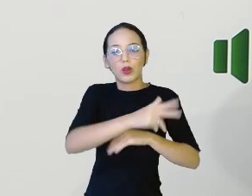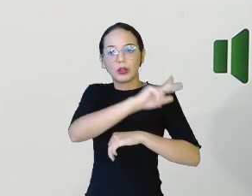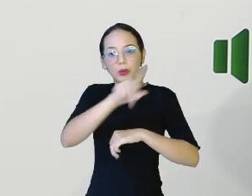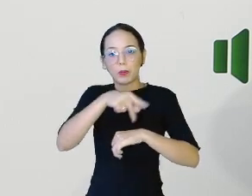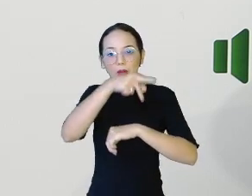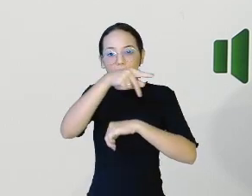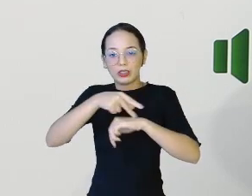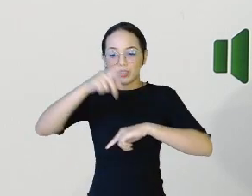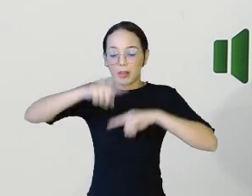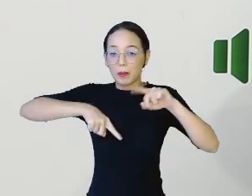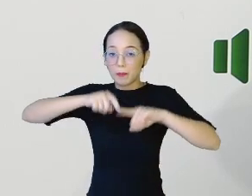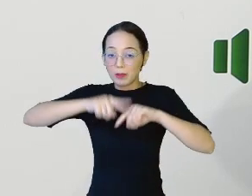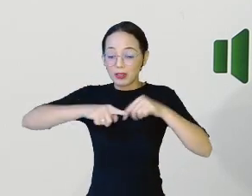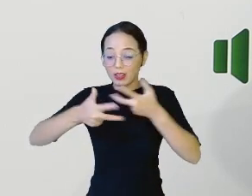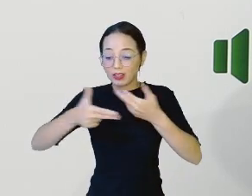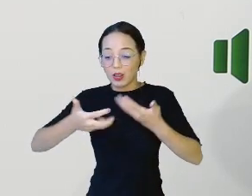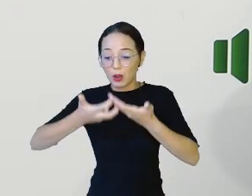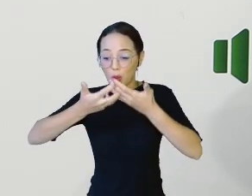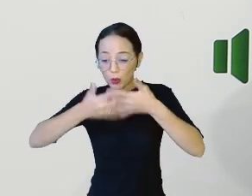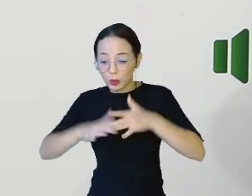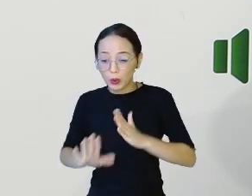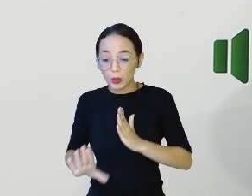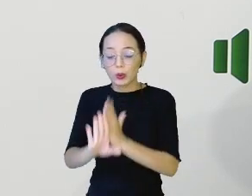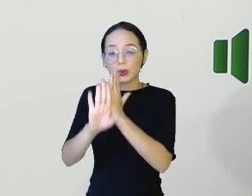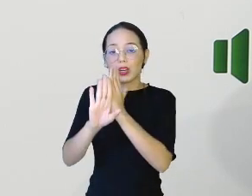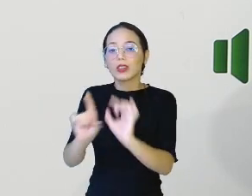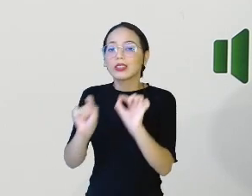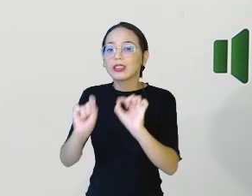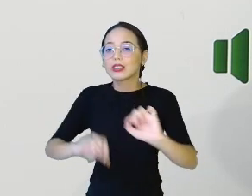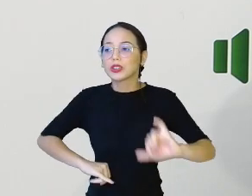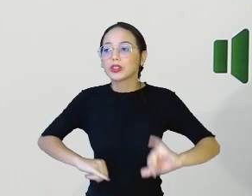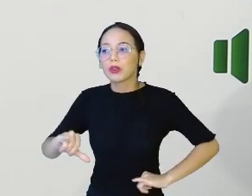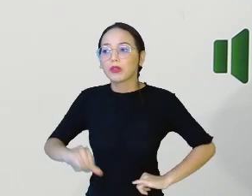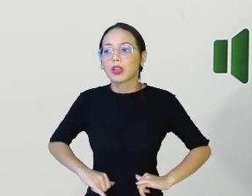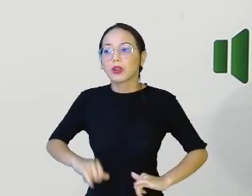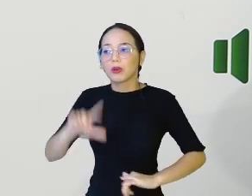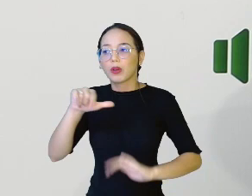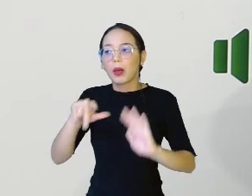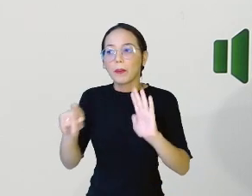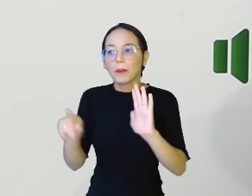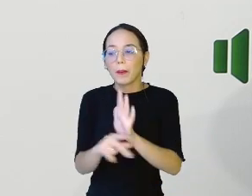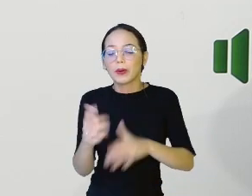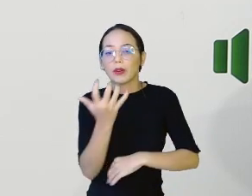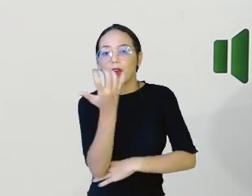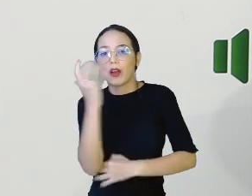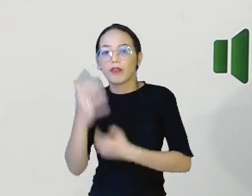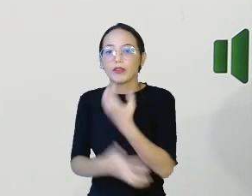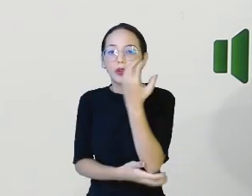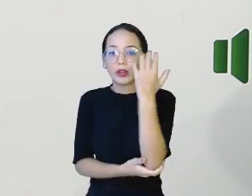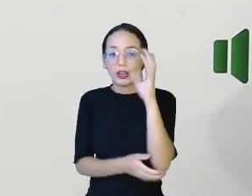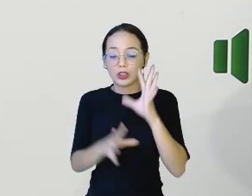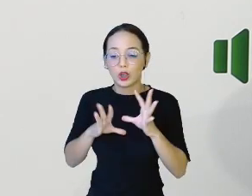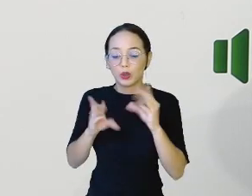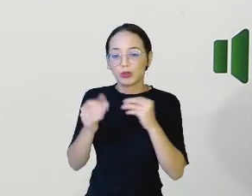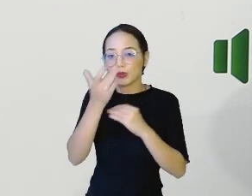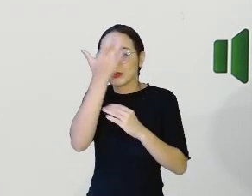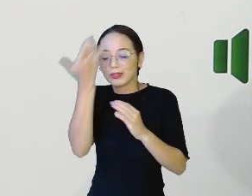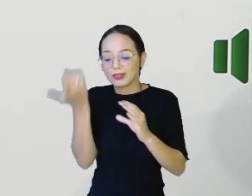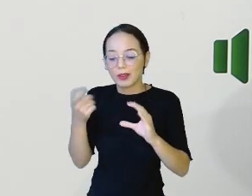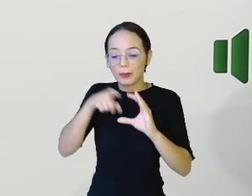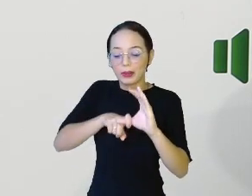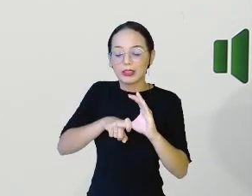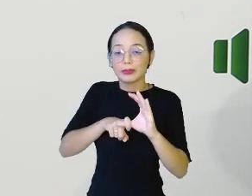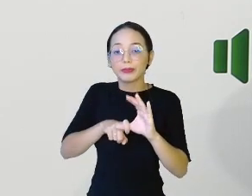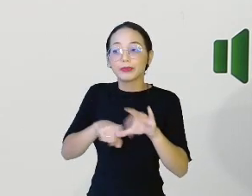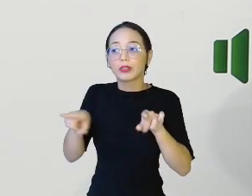a matéria-prima encontrada lá, e quem vem sofrendo é a floresta e todos que dependem dela. Nós temos também aqui